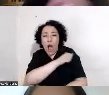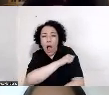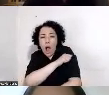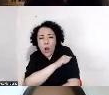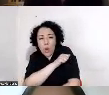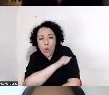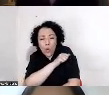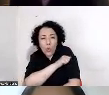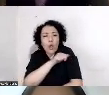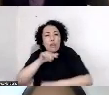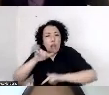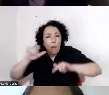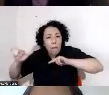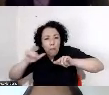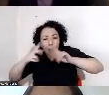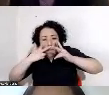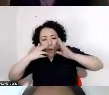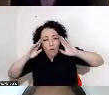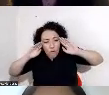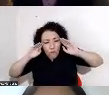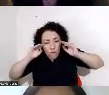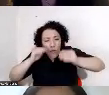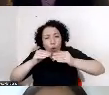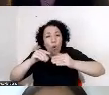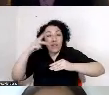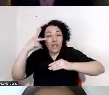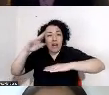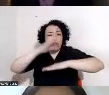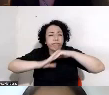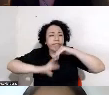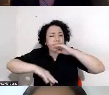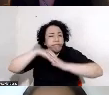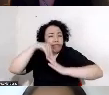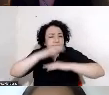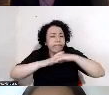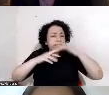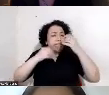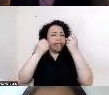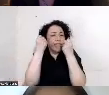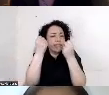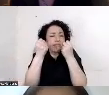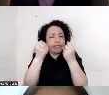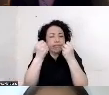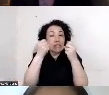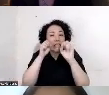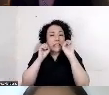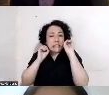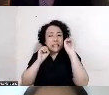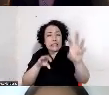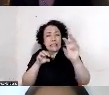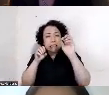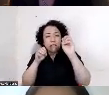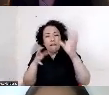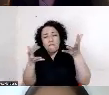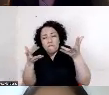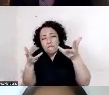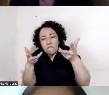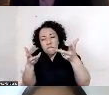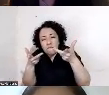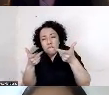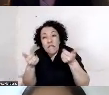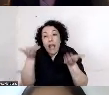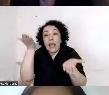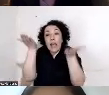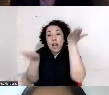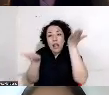recebam serviços focados nos seus talentos, nas suas forças, um ensino efetivo que busque equilíbrio entre desenvolver as